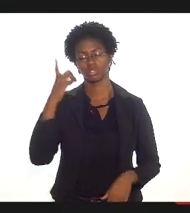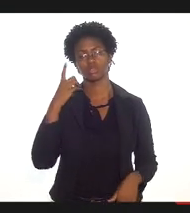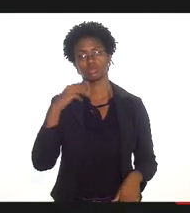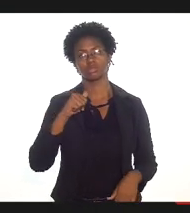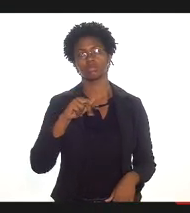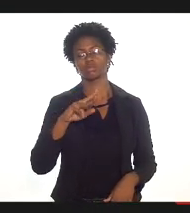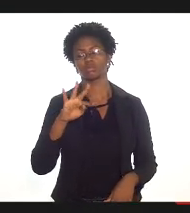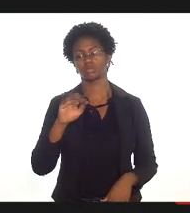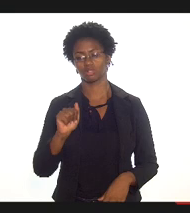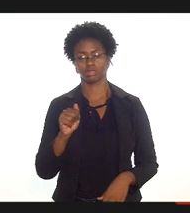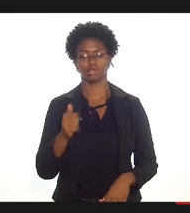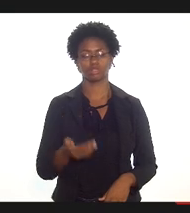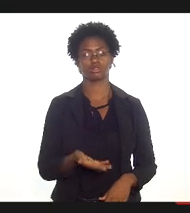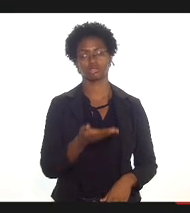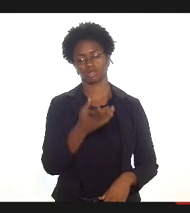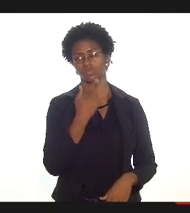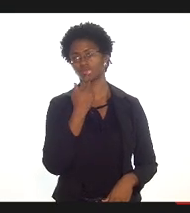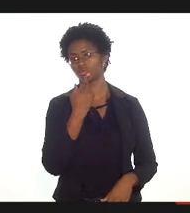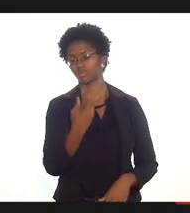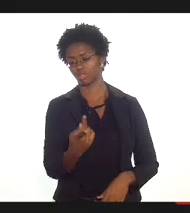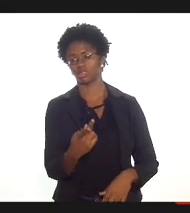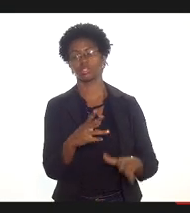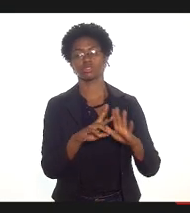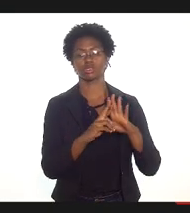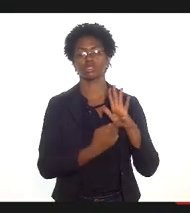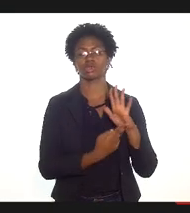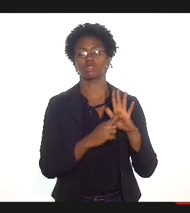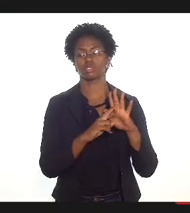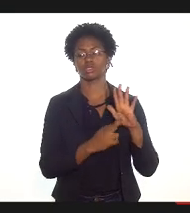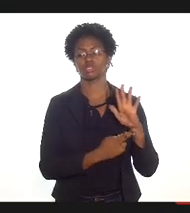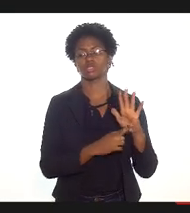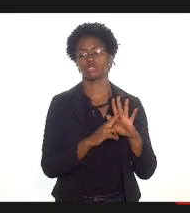Rocha a respeito da questão da regulação